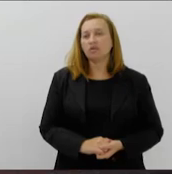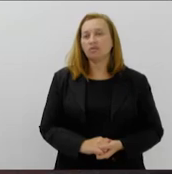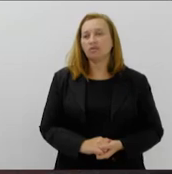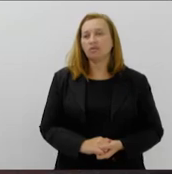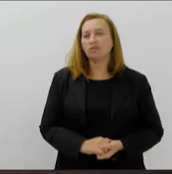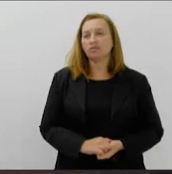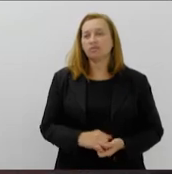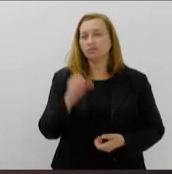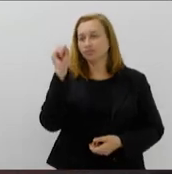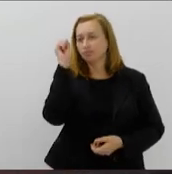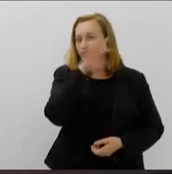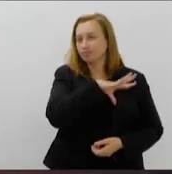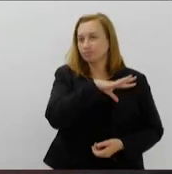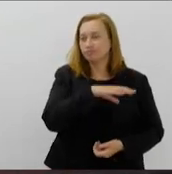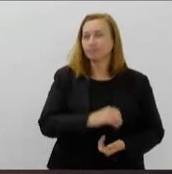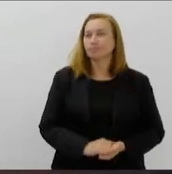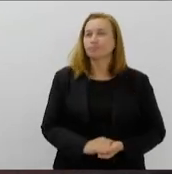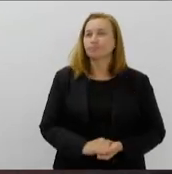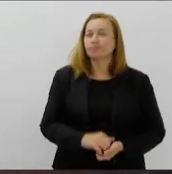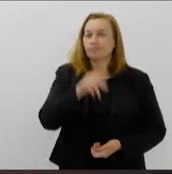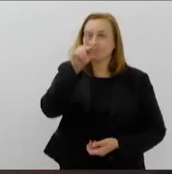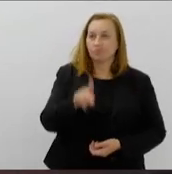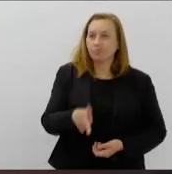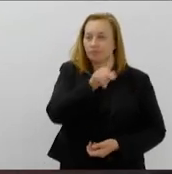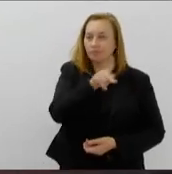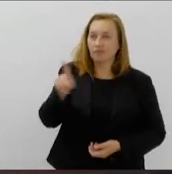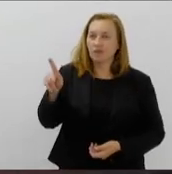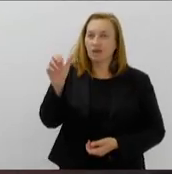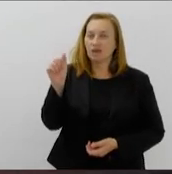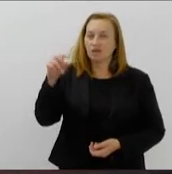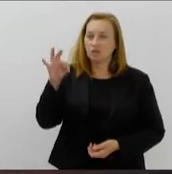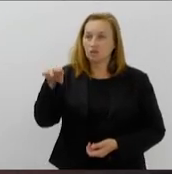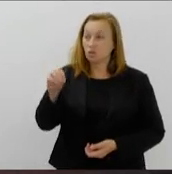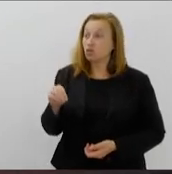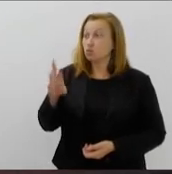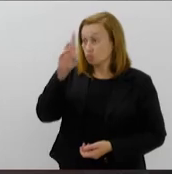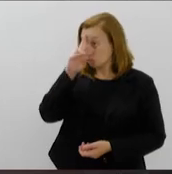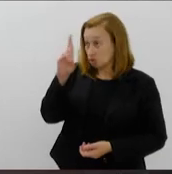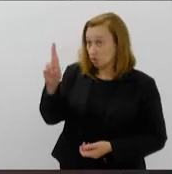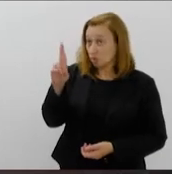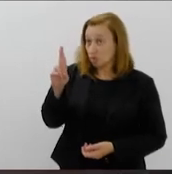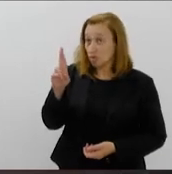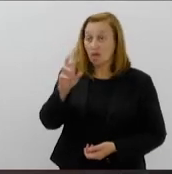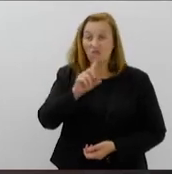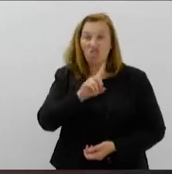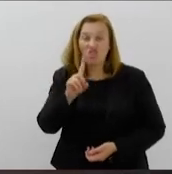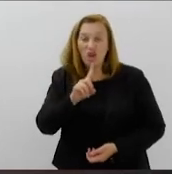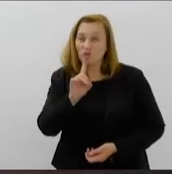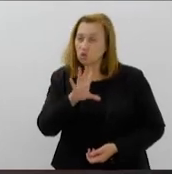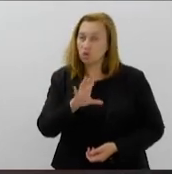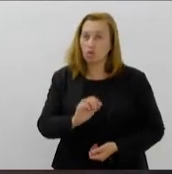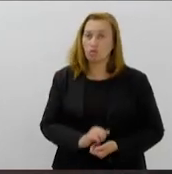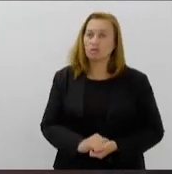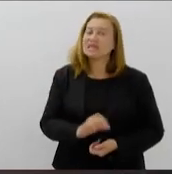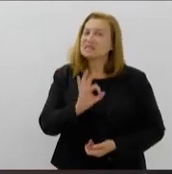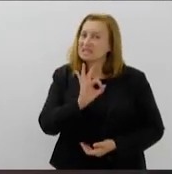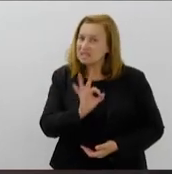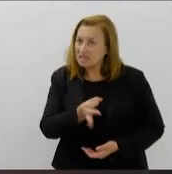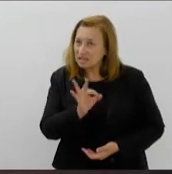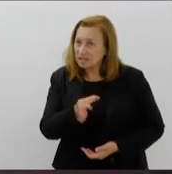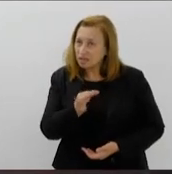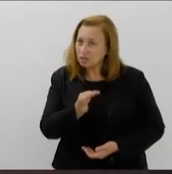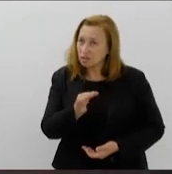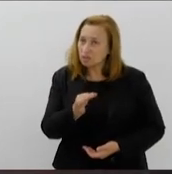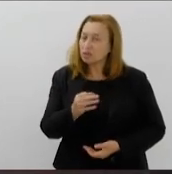É um absurdo completo. Padre Antônio Carlos, o senhor não está sozinho. Evidentemente